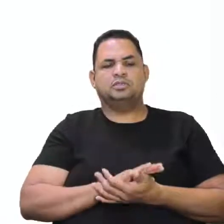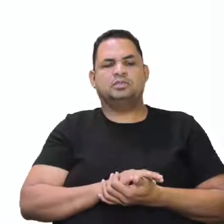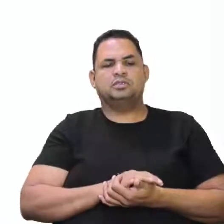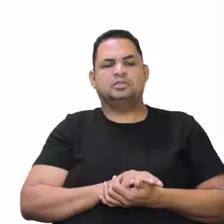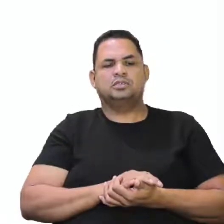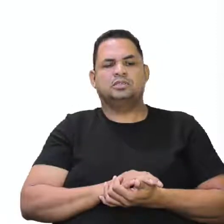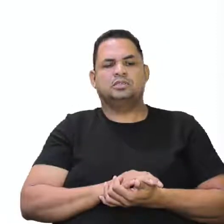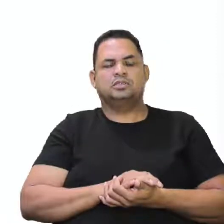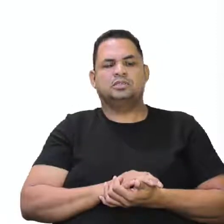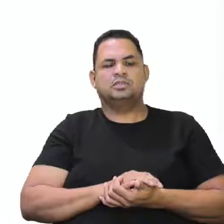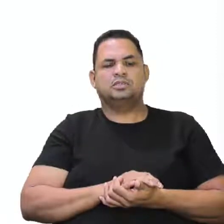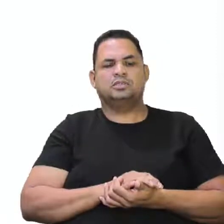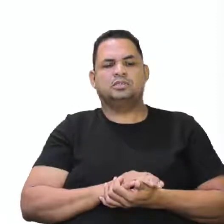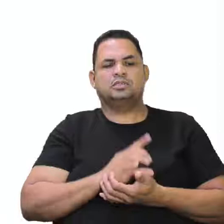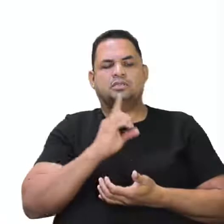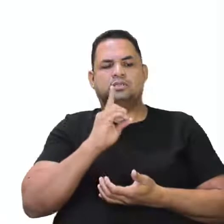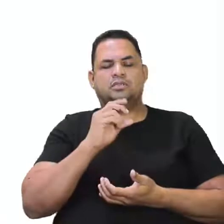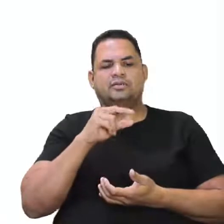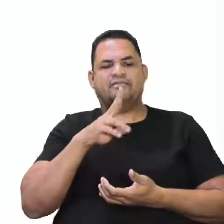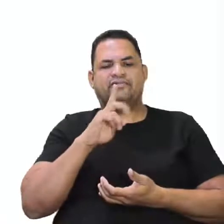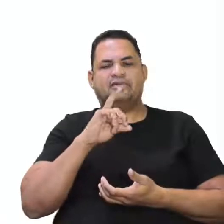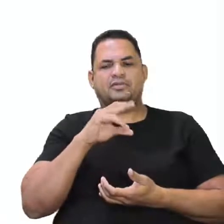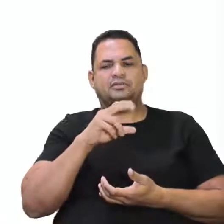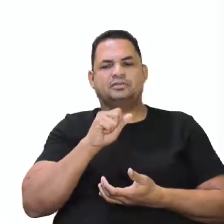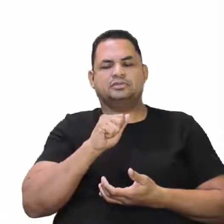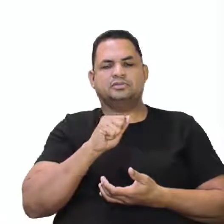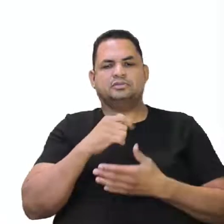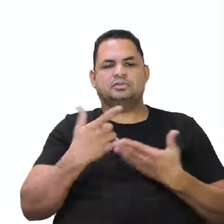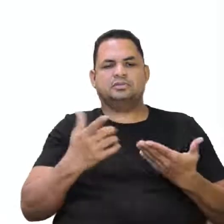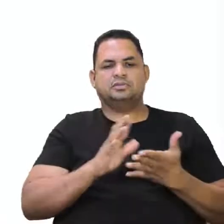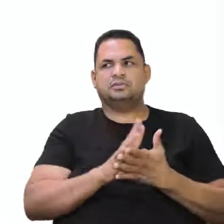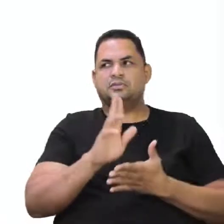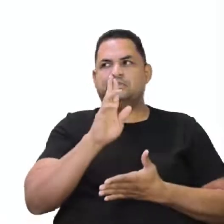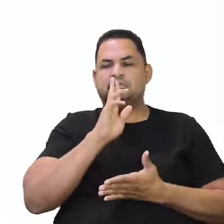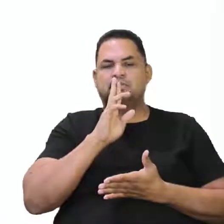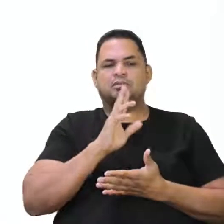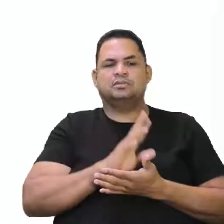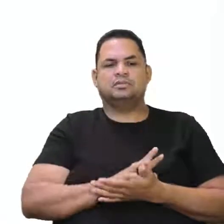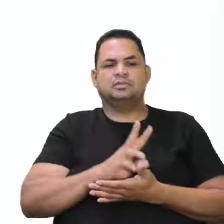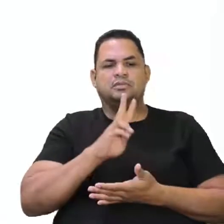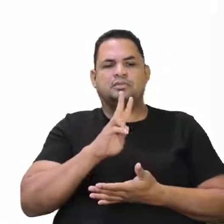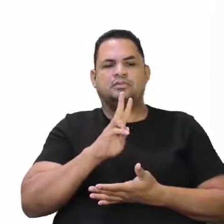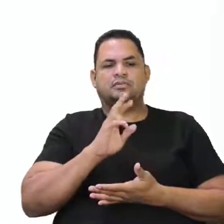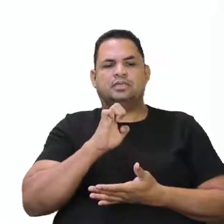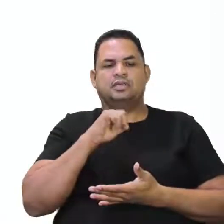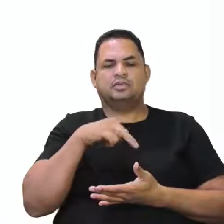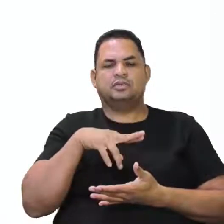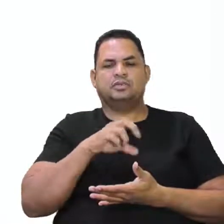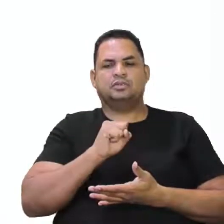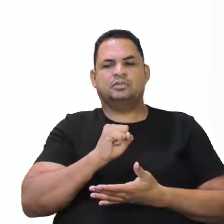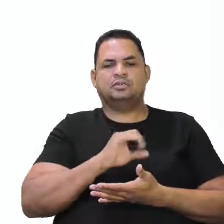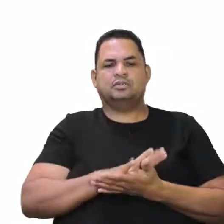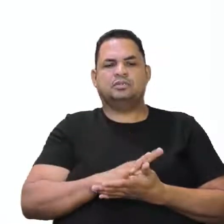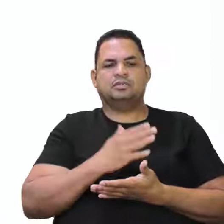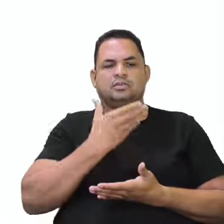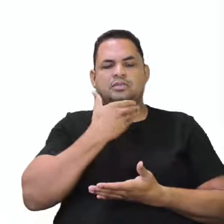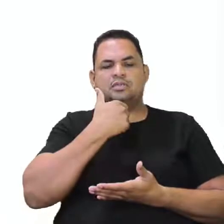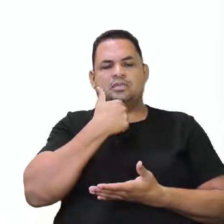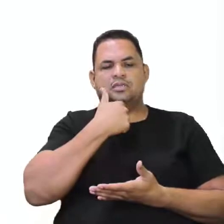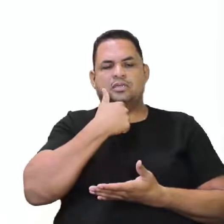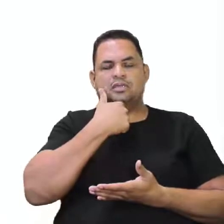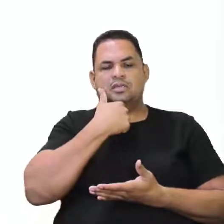Diana ou D, Vênus. A resposta só pode ser Vênus. Vênus é a mãe